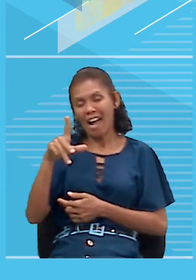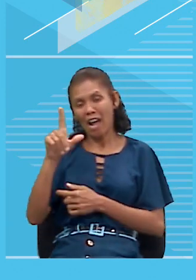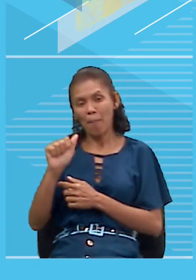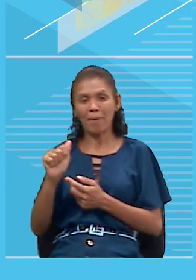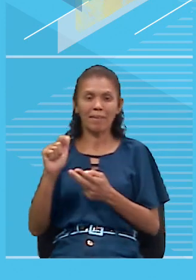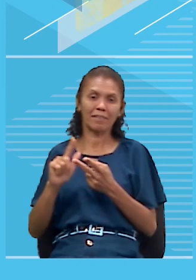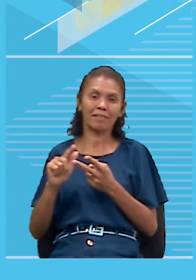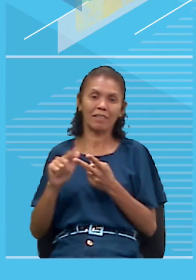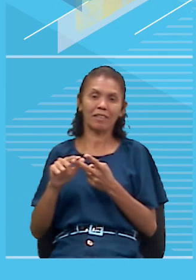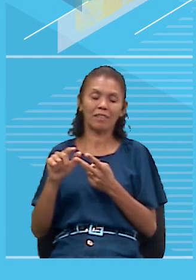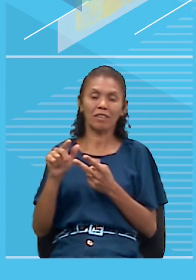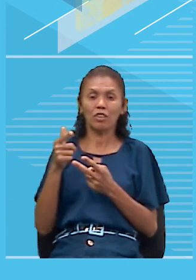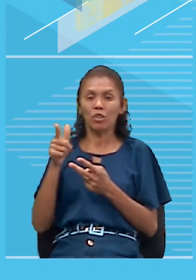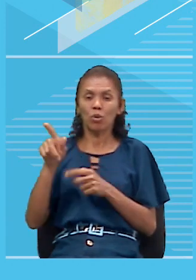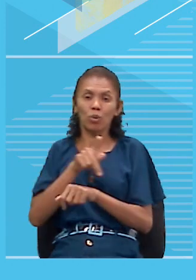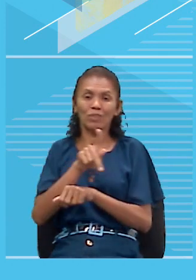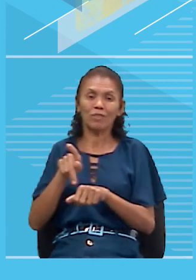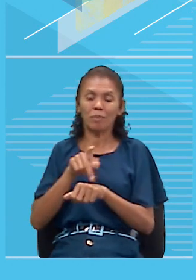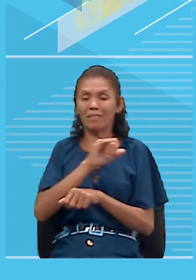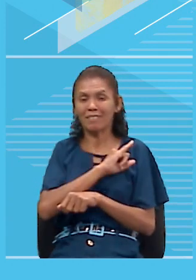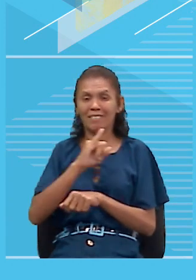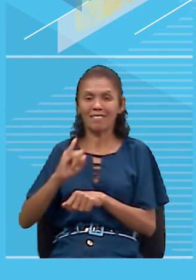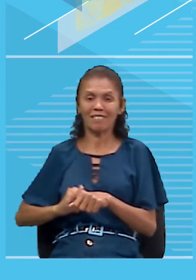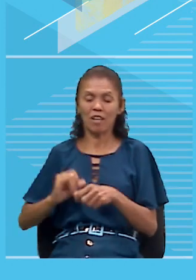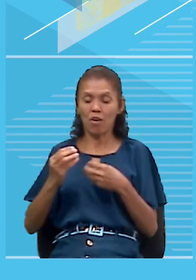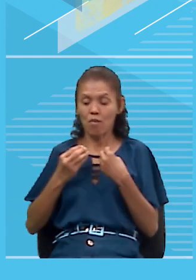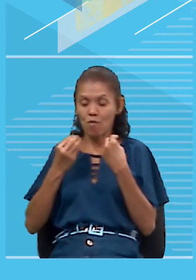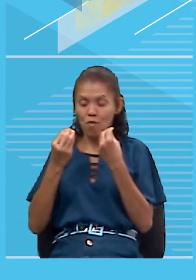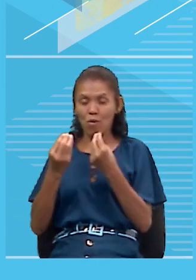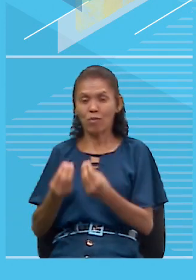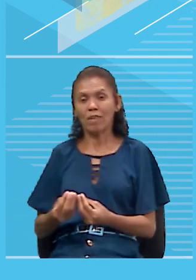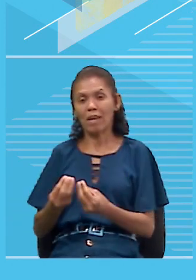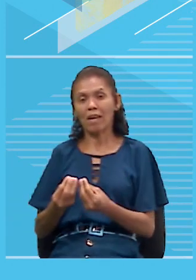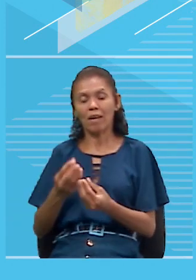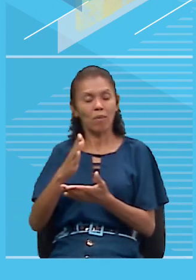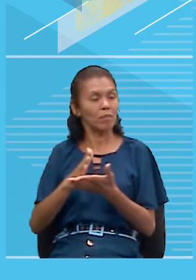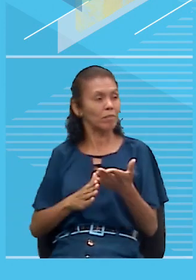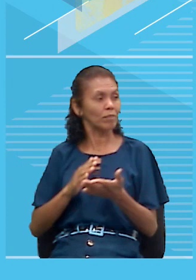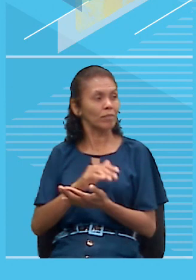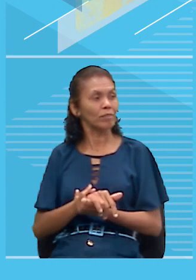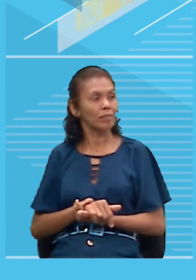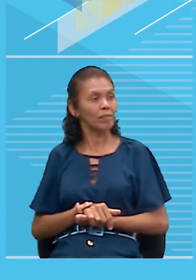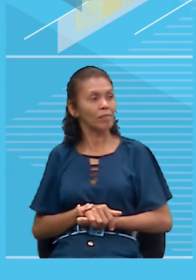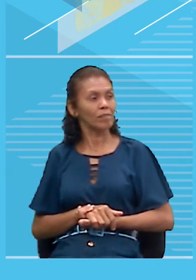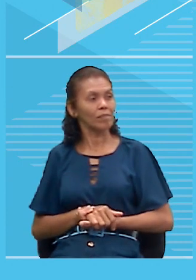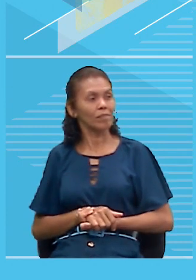o Azerbaijão o Iraque piranha se ele vão dar para os Escudos um pedaço do seu país vão